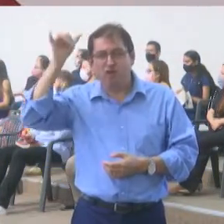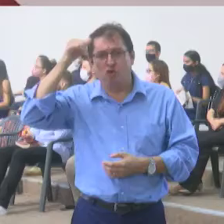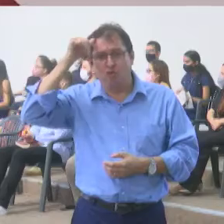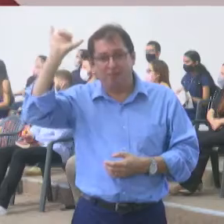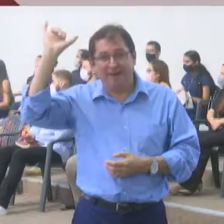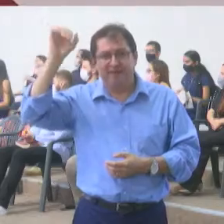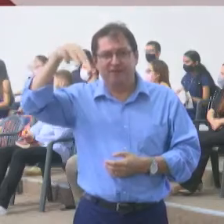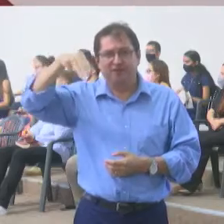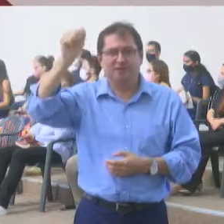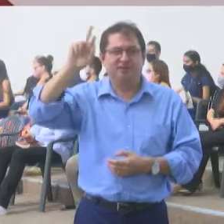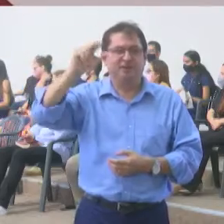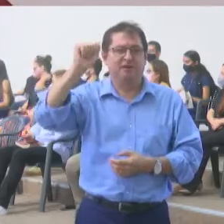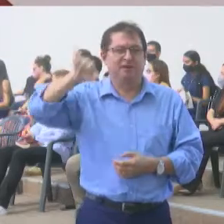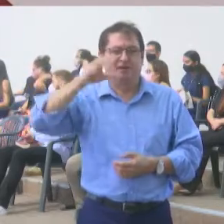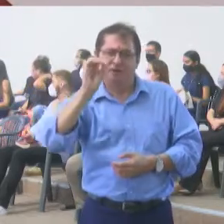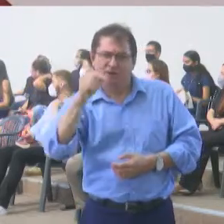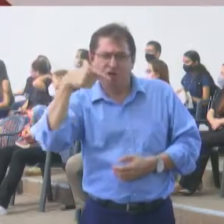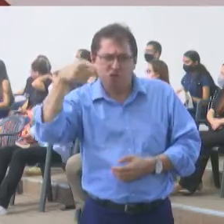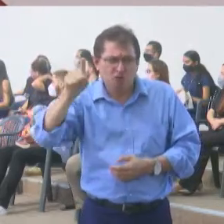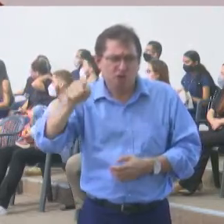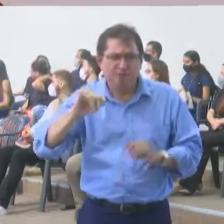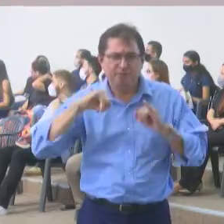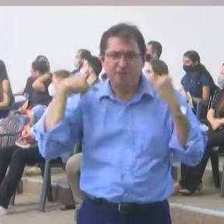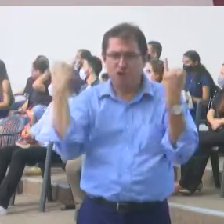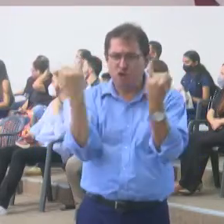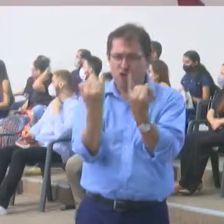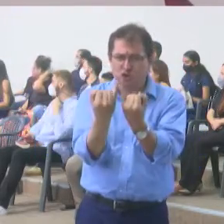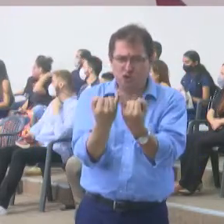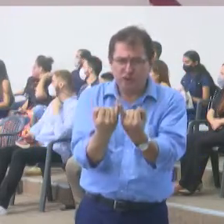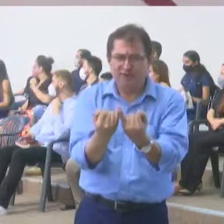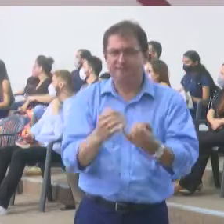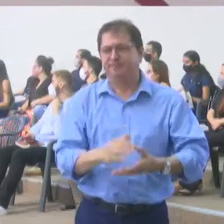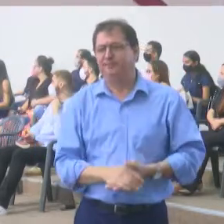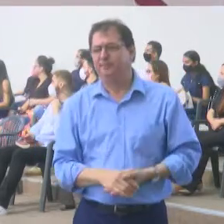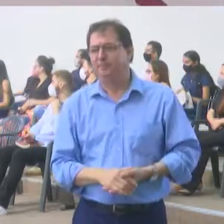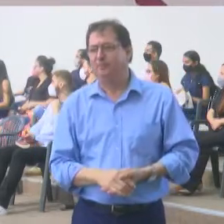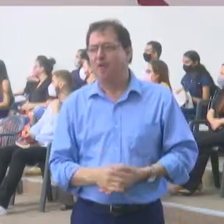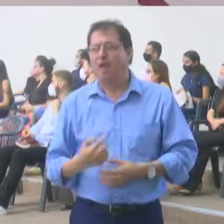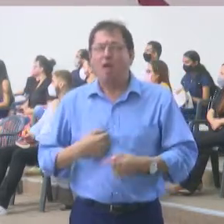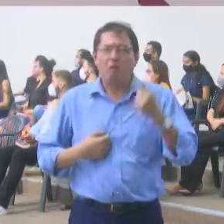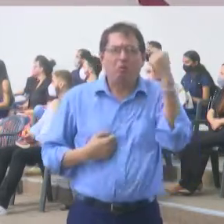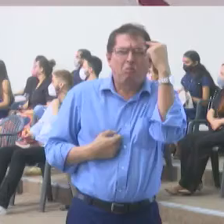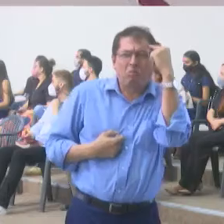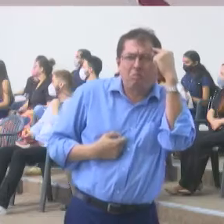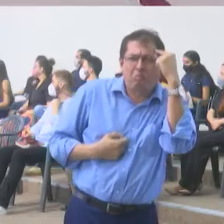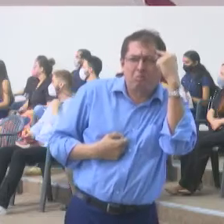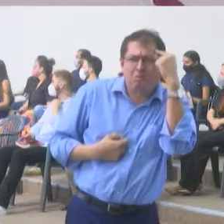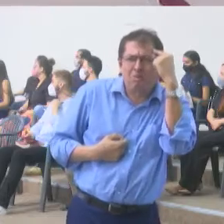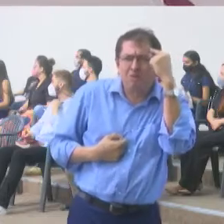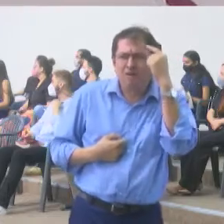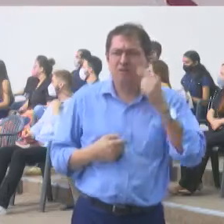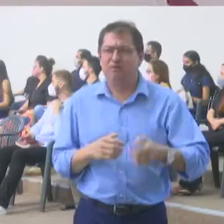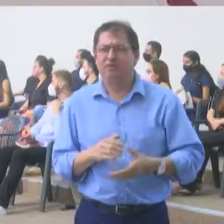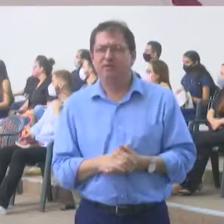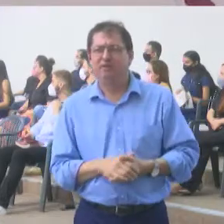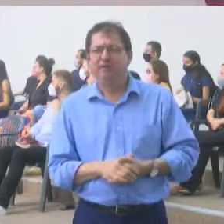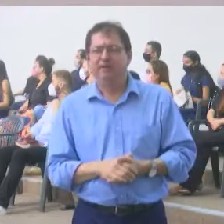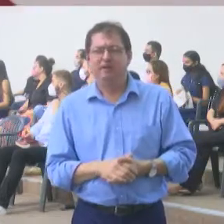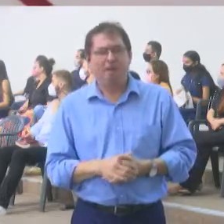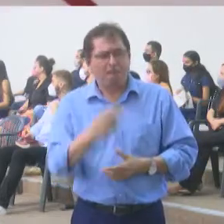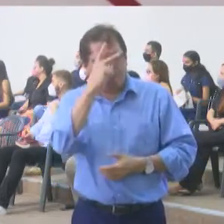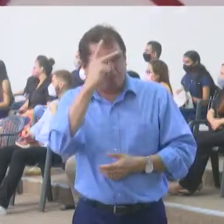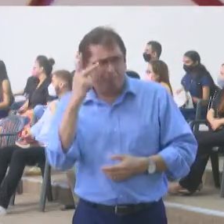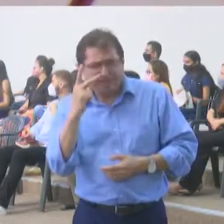ouviu sumano? Eu fui para o Marajó e o camarada chegou comigo: sumano, e eu não entendi. sumano significa ser humano. É